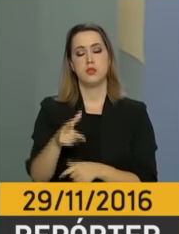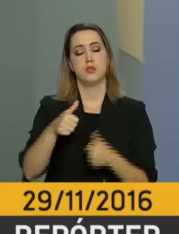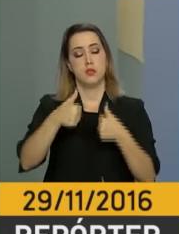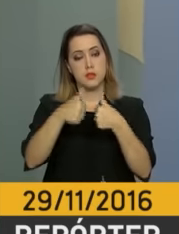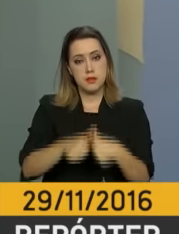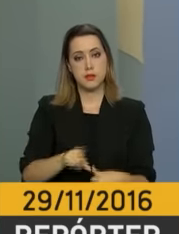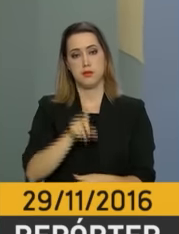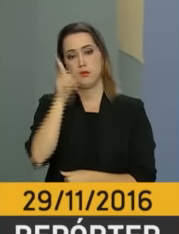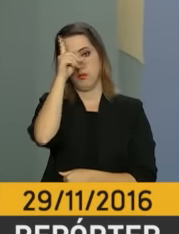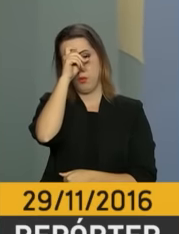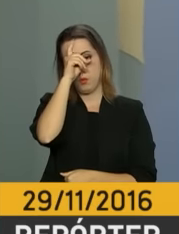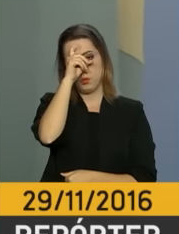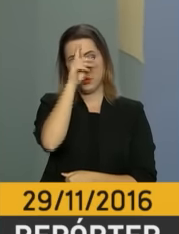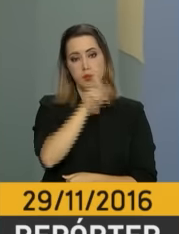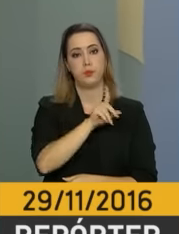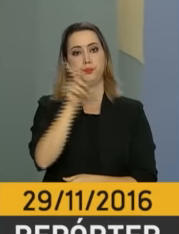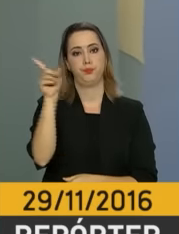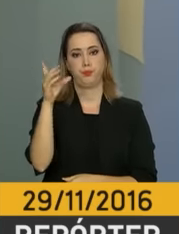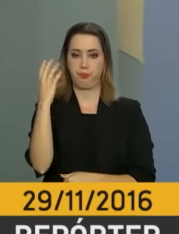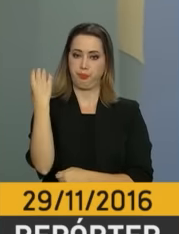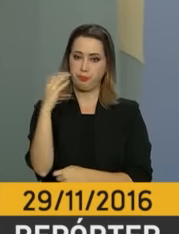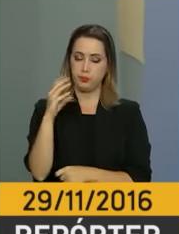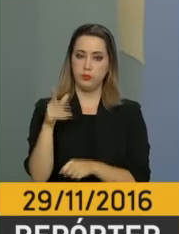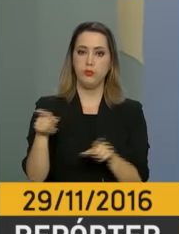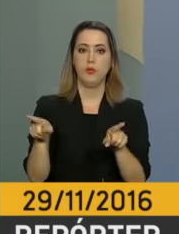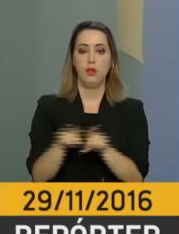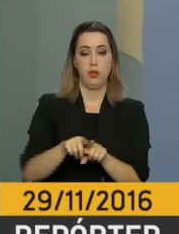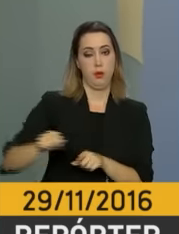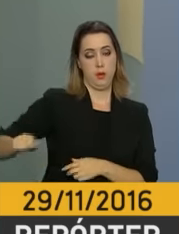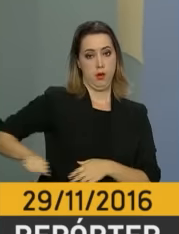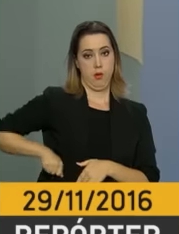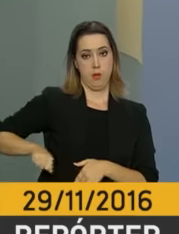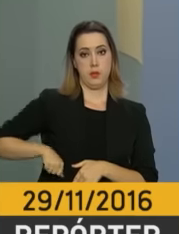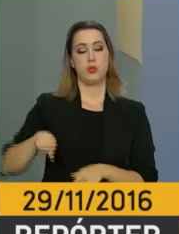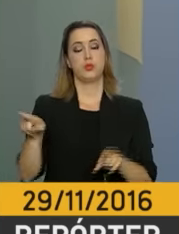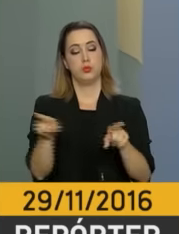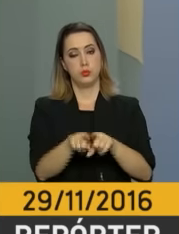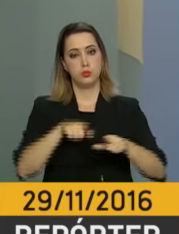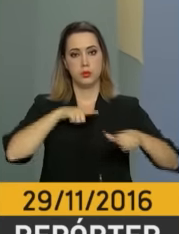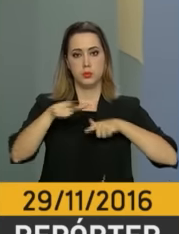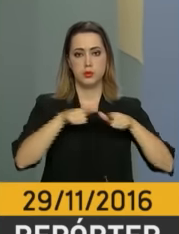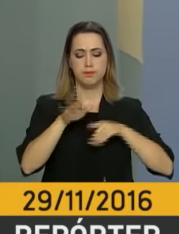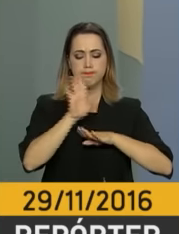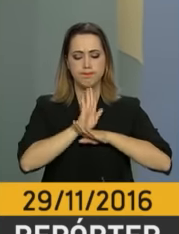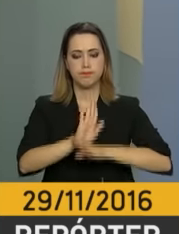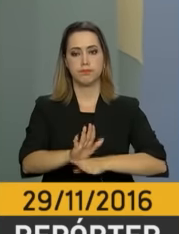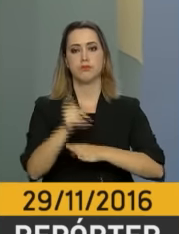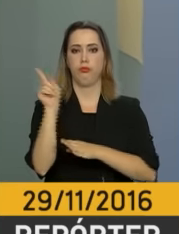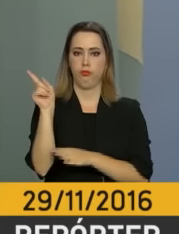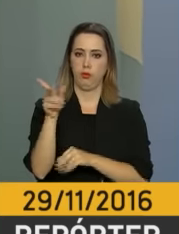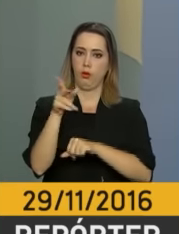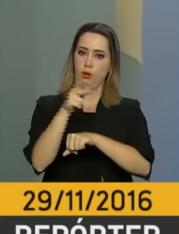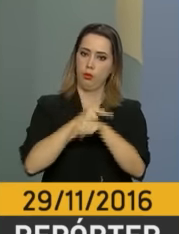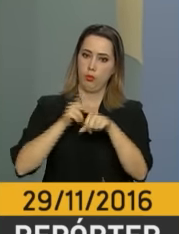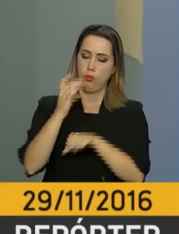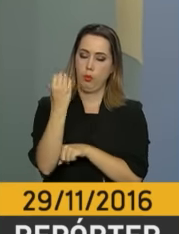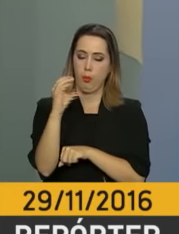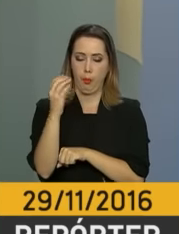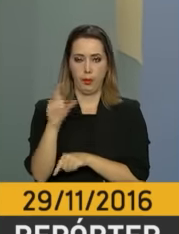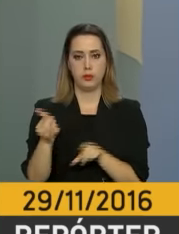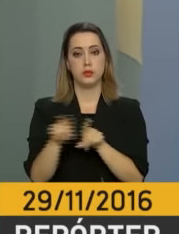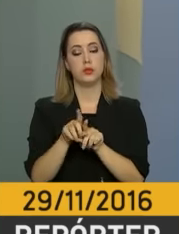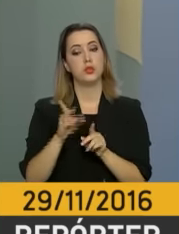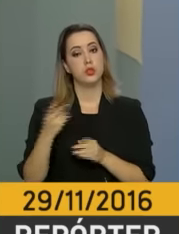Brasil na cidade de Medellín foi acionado e está trabalhando nas operações de apoio, já tendo